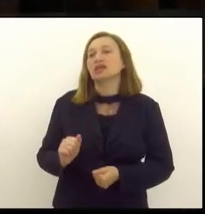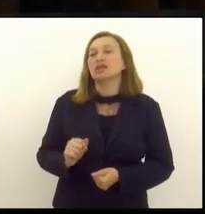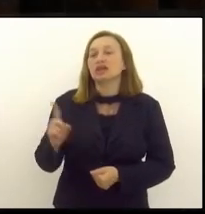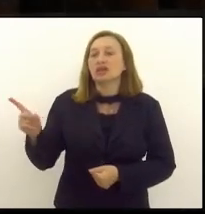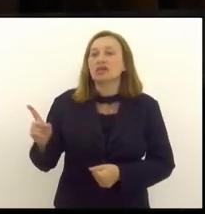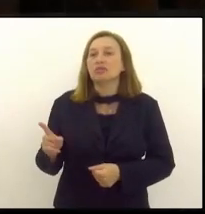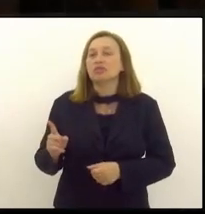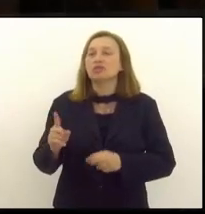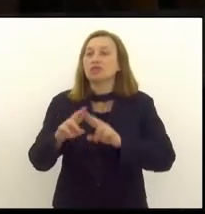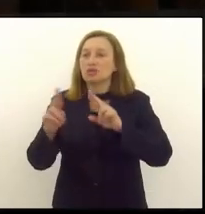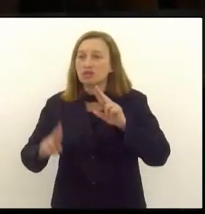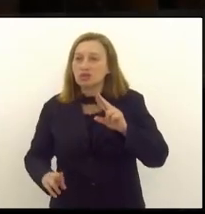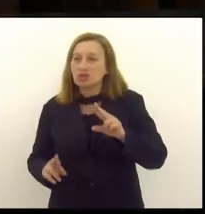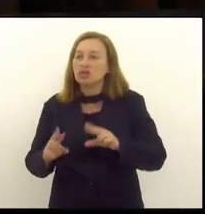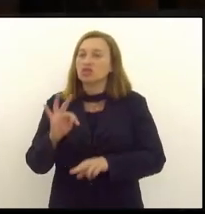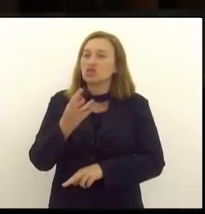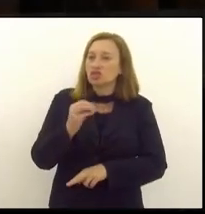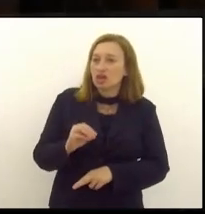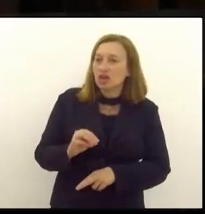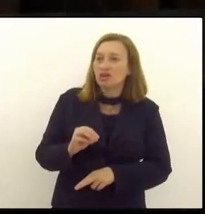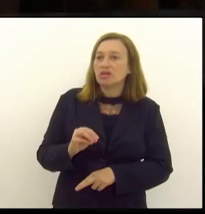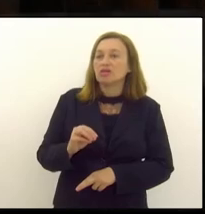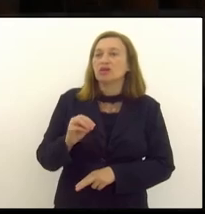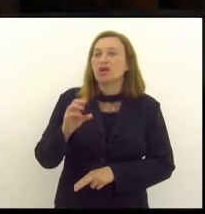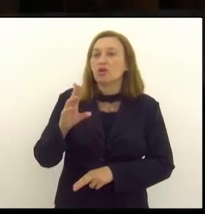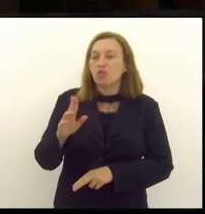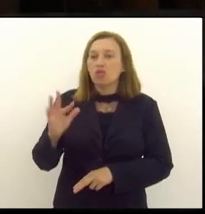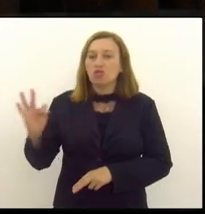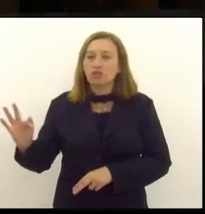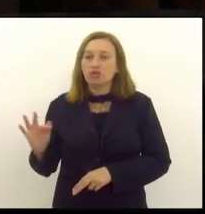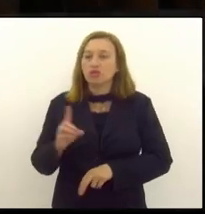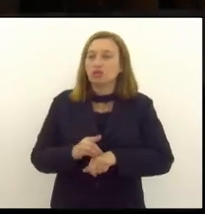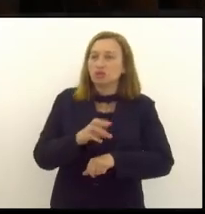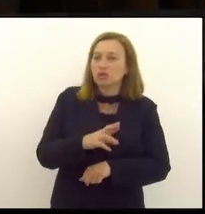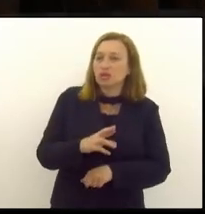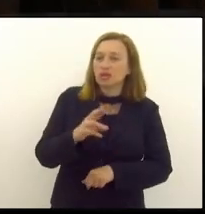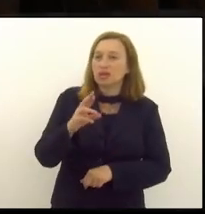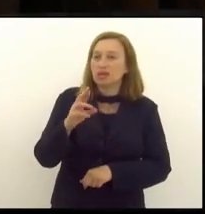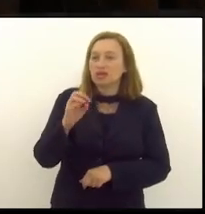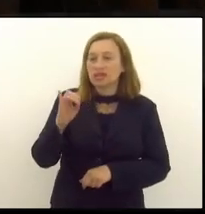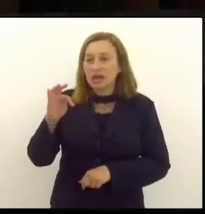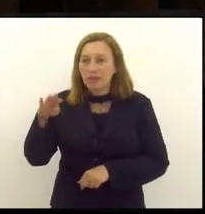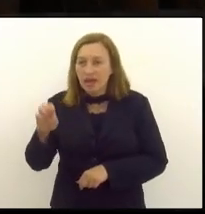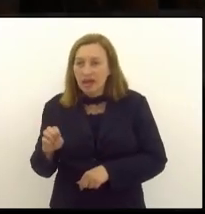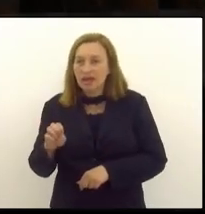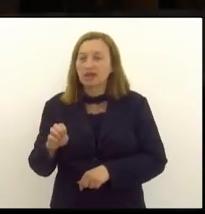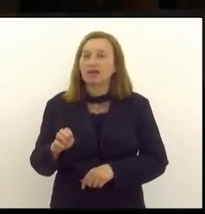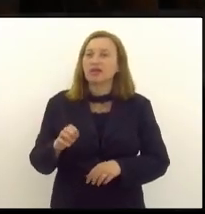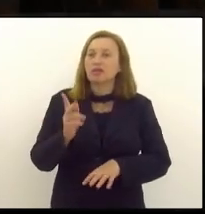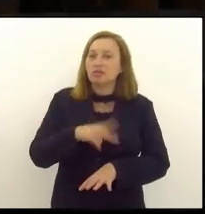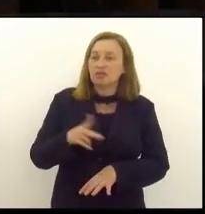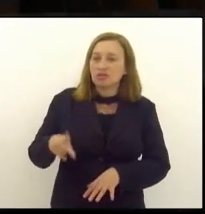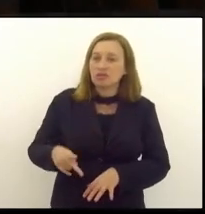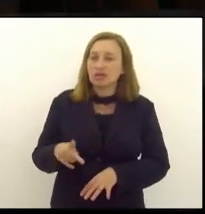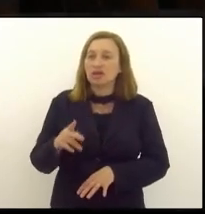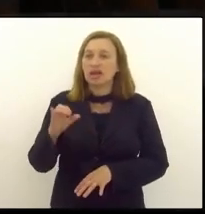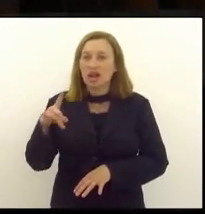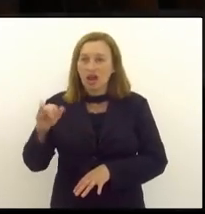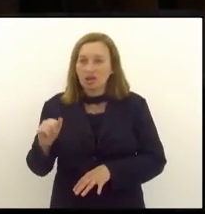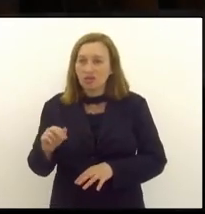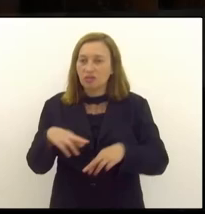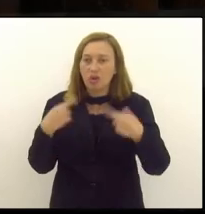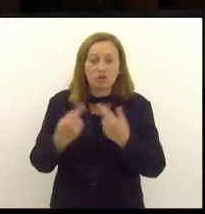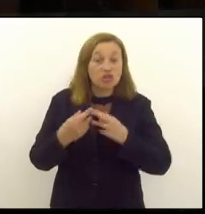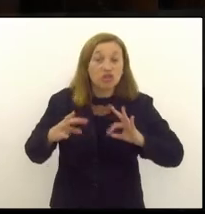o Tiago, da UF, a doutora Isabela, e a professora Cláudia, da FEMAS, e vamos reunir